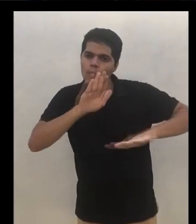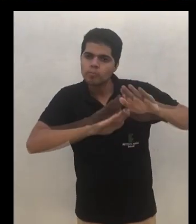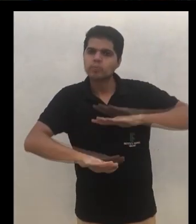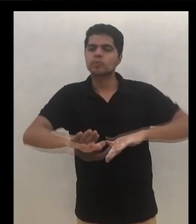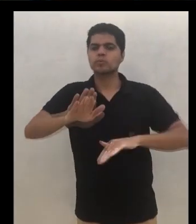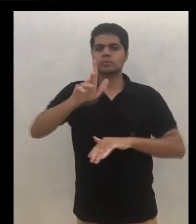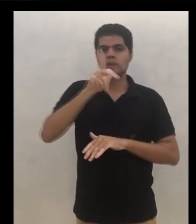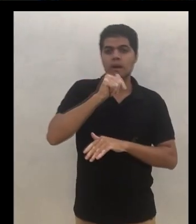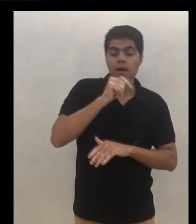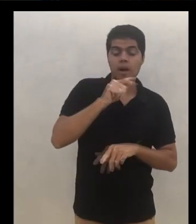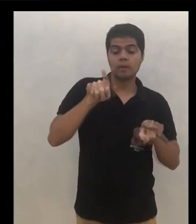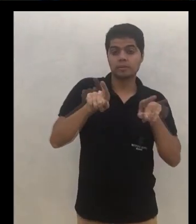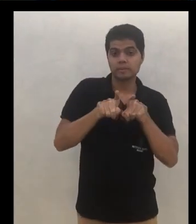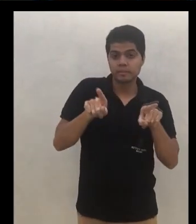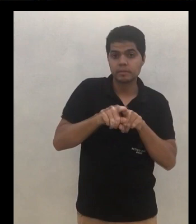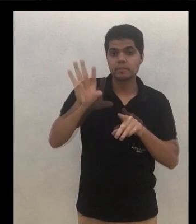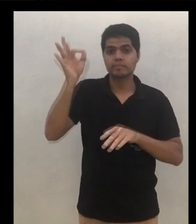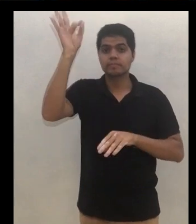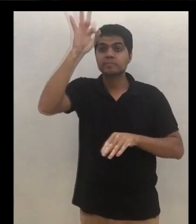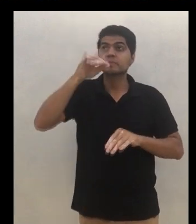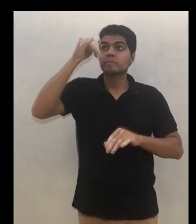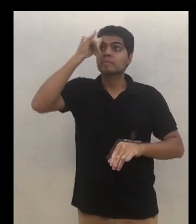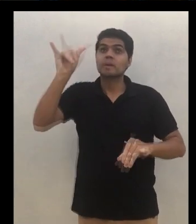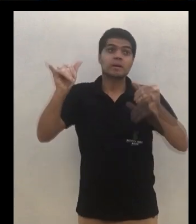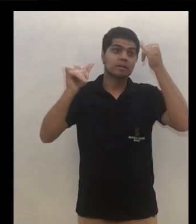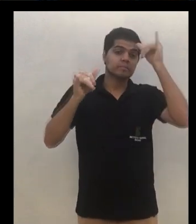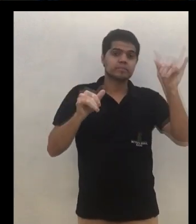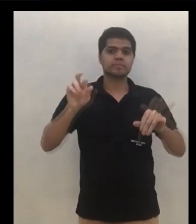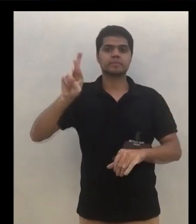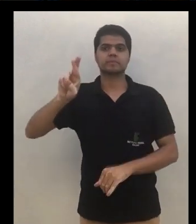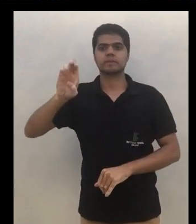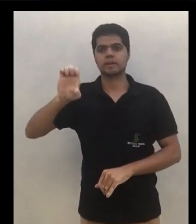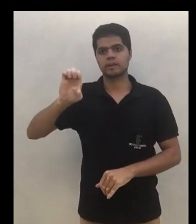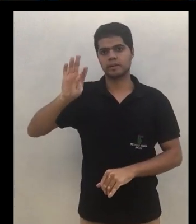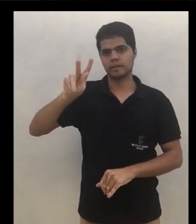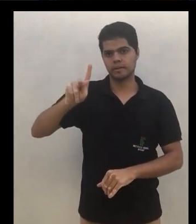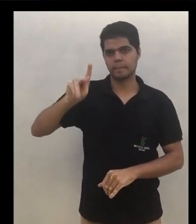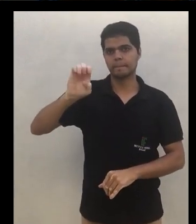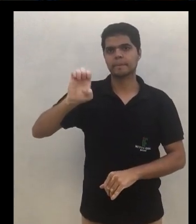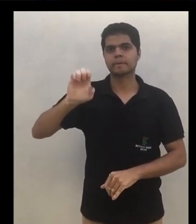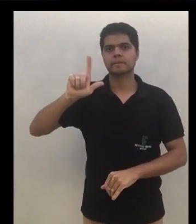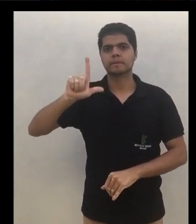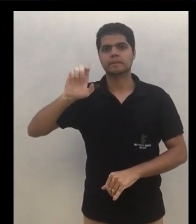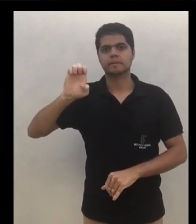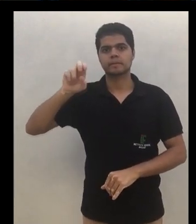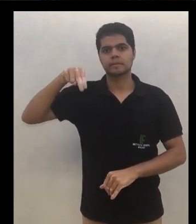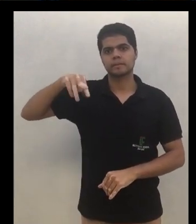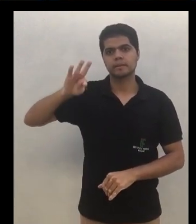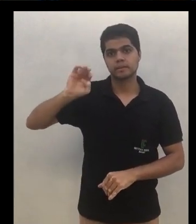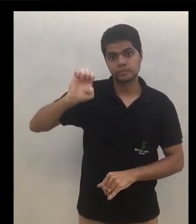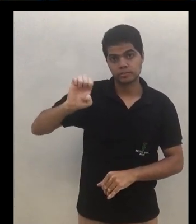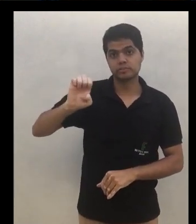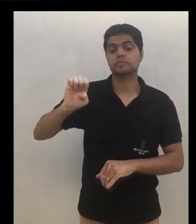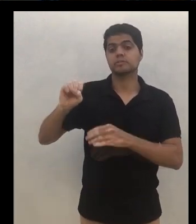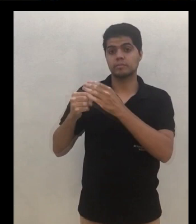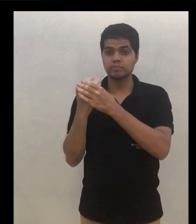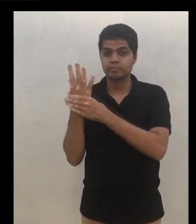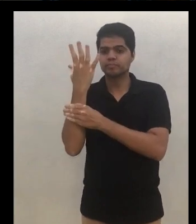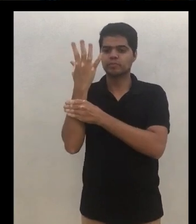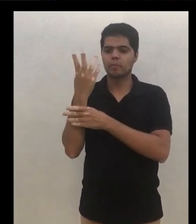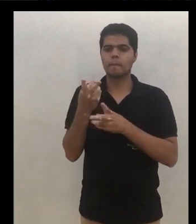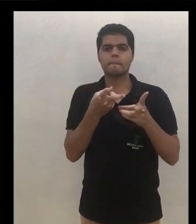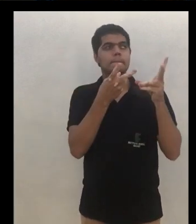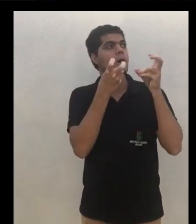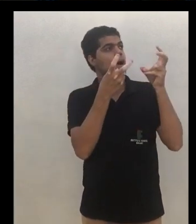os repelentes para mosquito. Com isso a gente vai estar evitando, né, a boba aviária, tá? A lavanda no controle